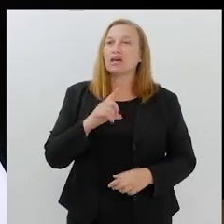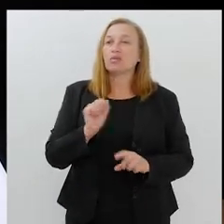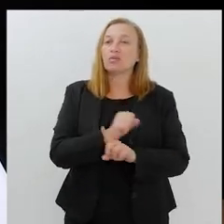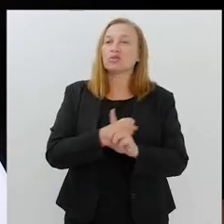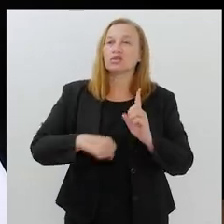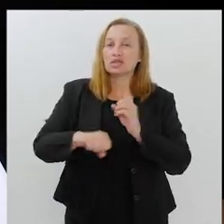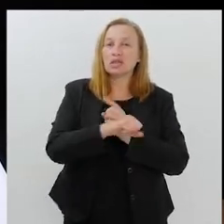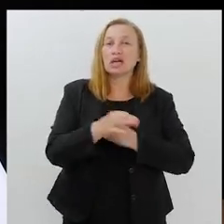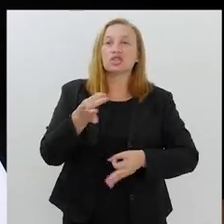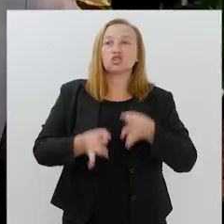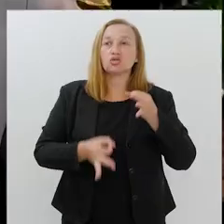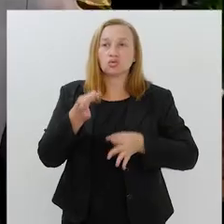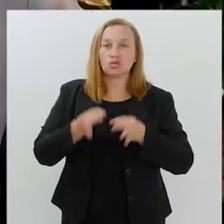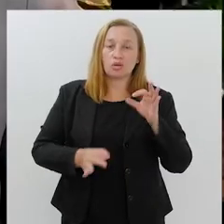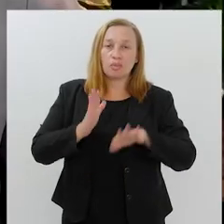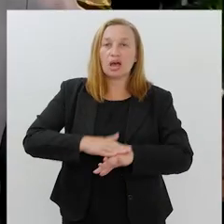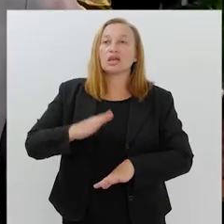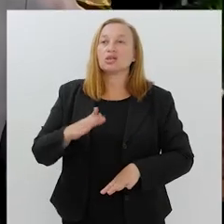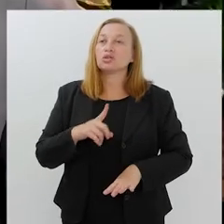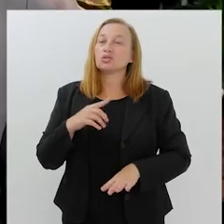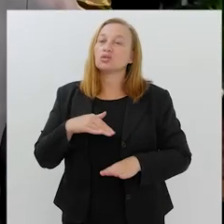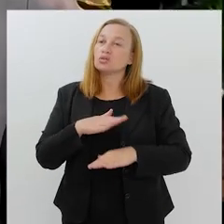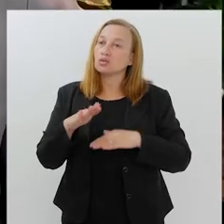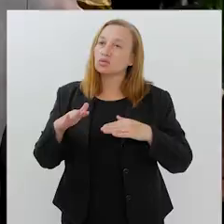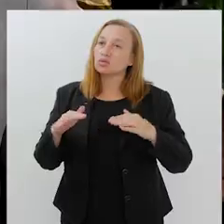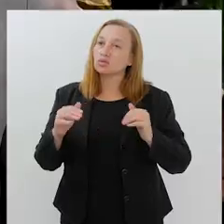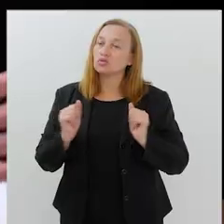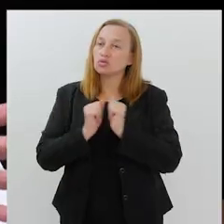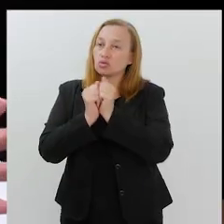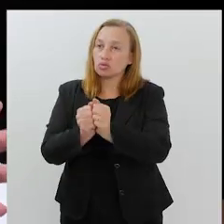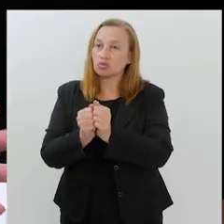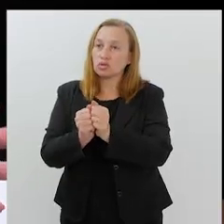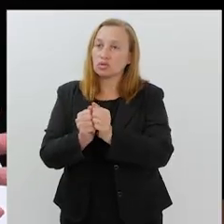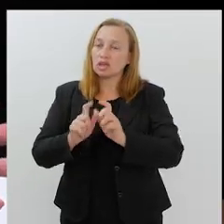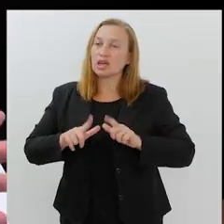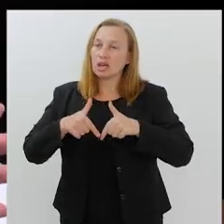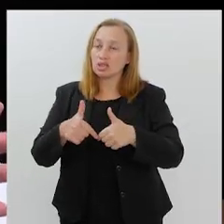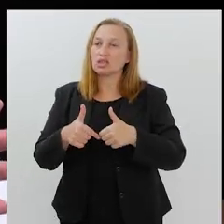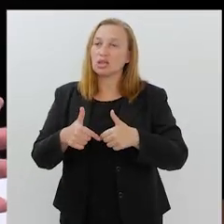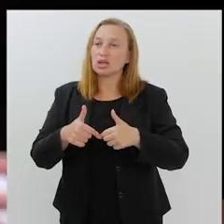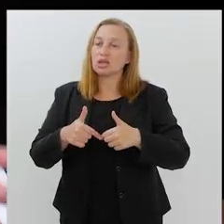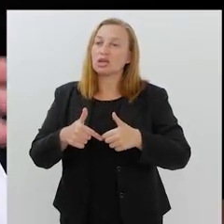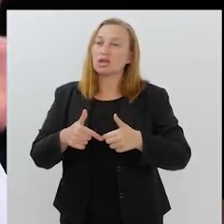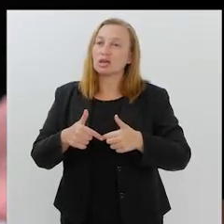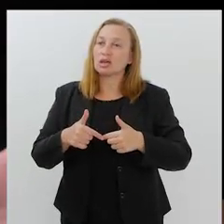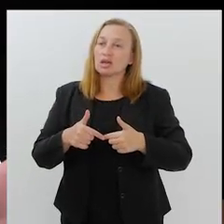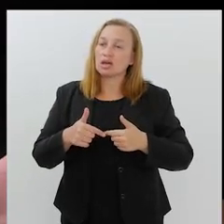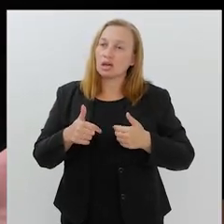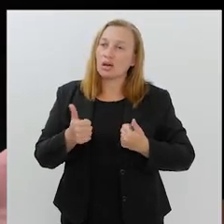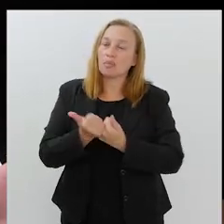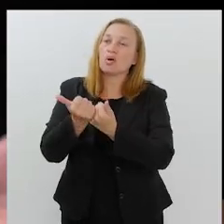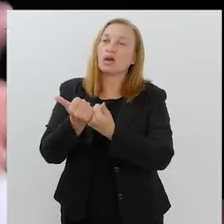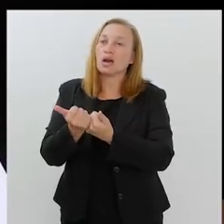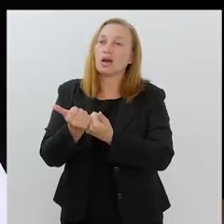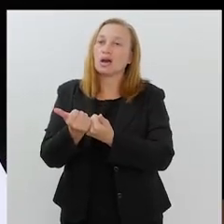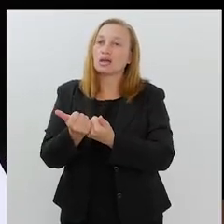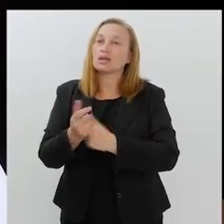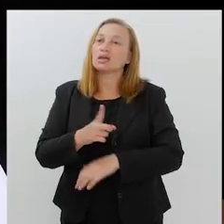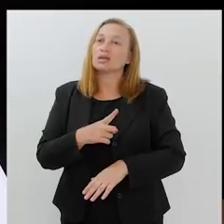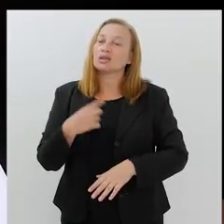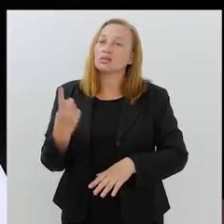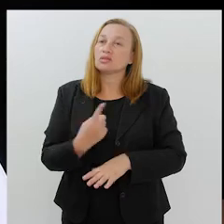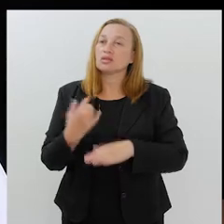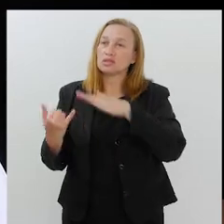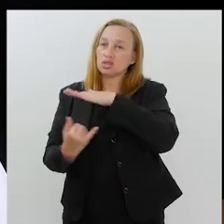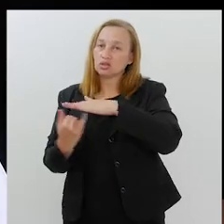de ter uma uma sociedade mais justa então Acho que todos nós temos que colaborar nesse sentido né atuando né